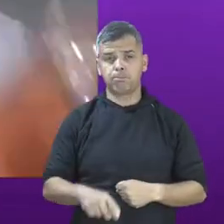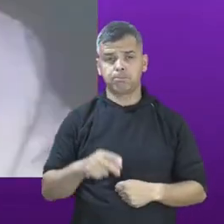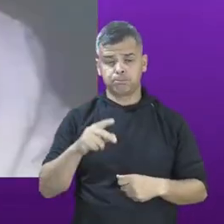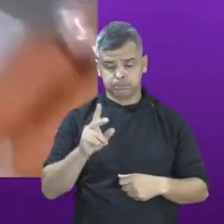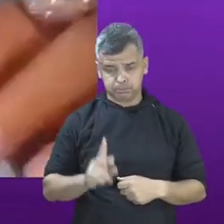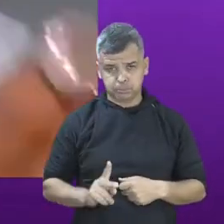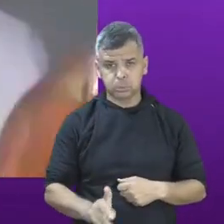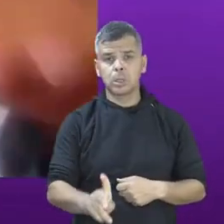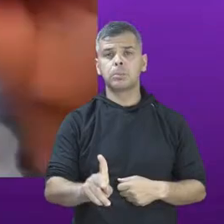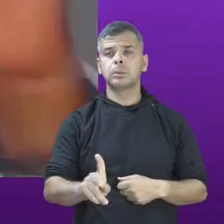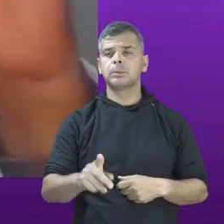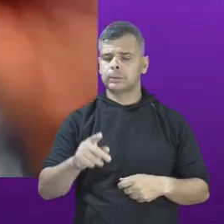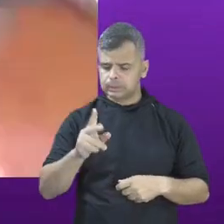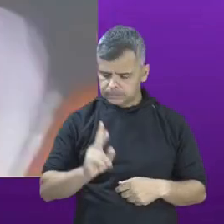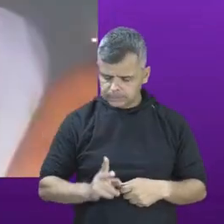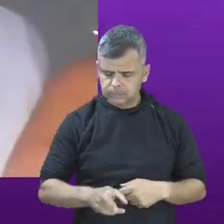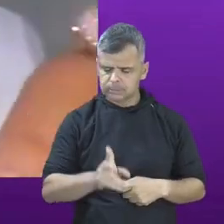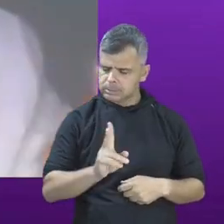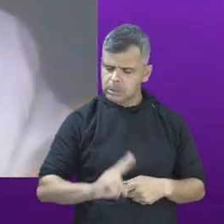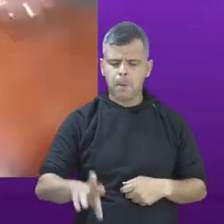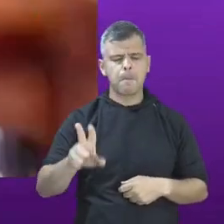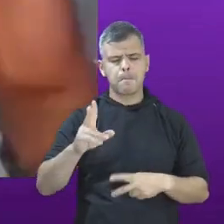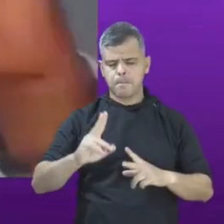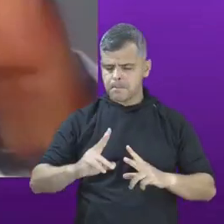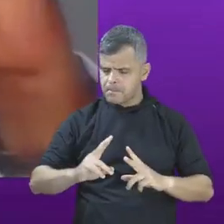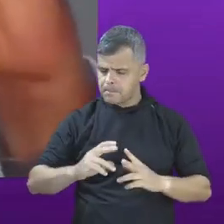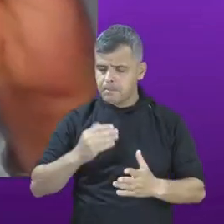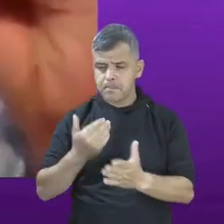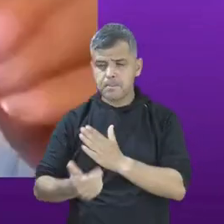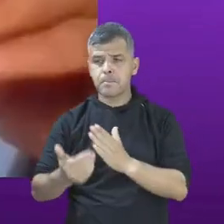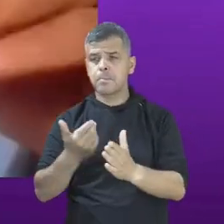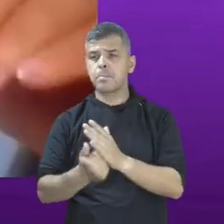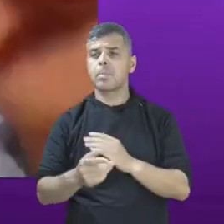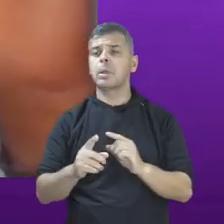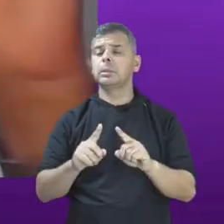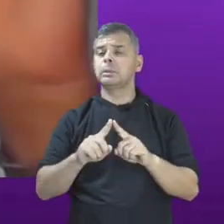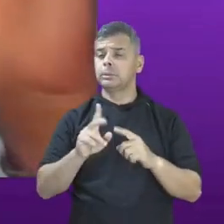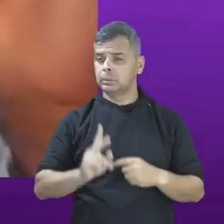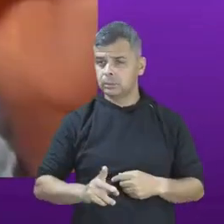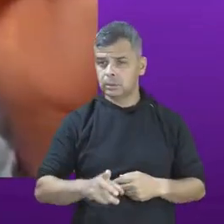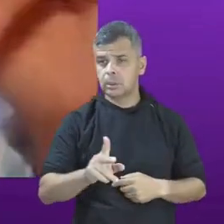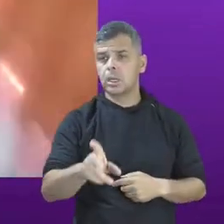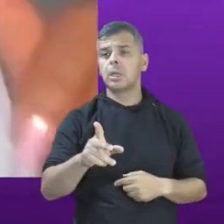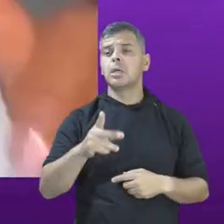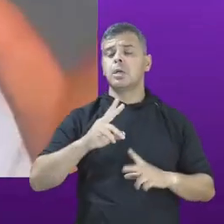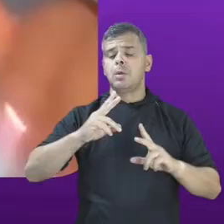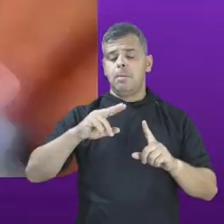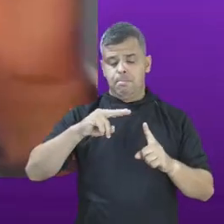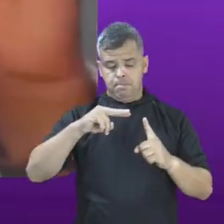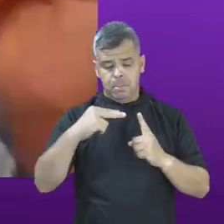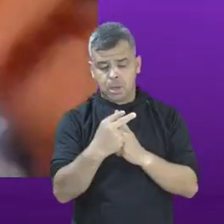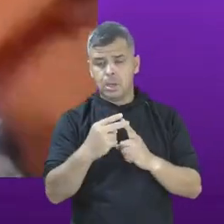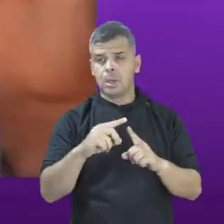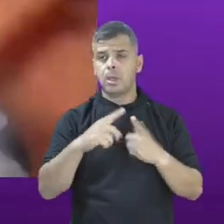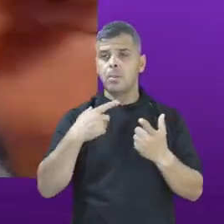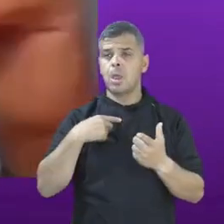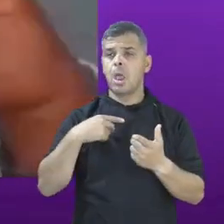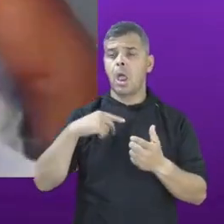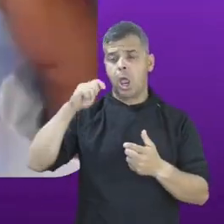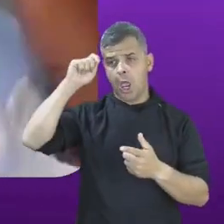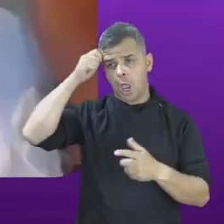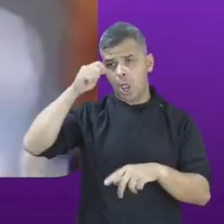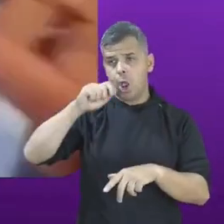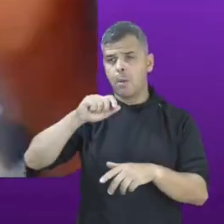gente sempre não perder de vista, sempre considerar, sempre ter em perspectiva que o racismo